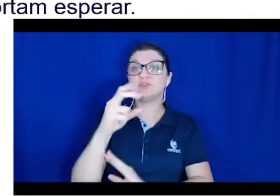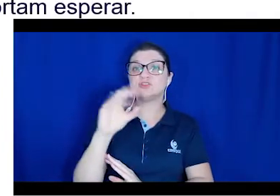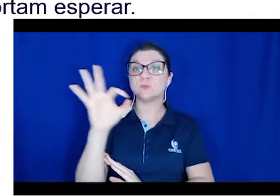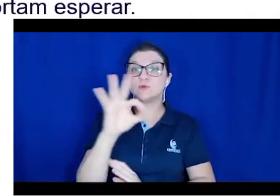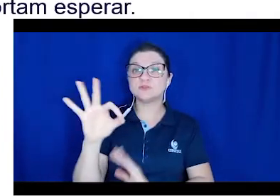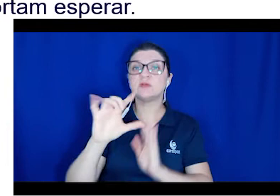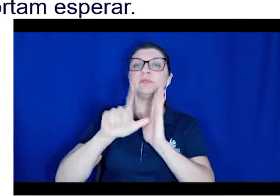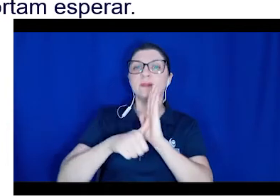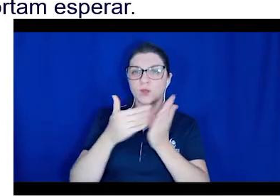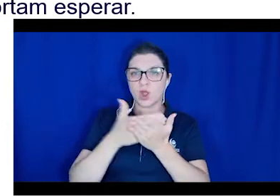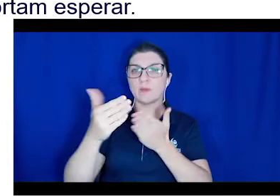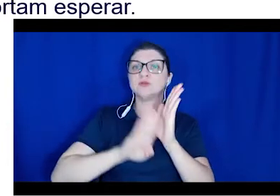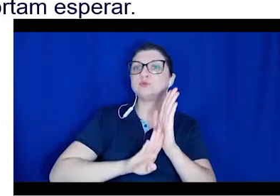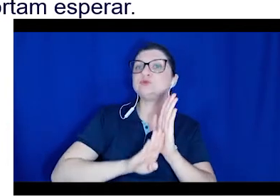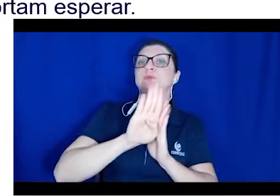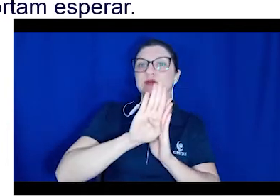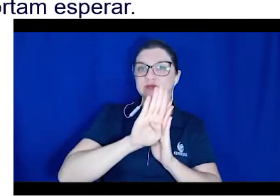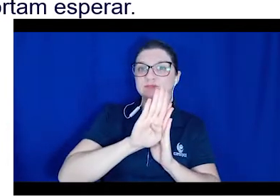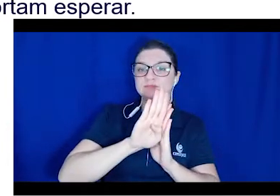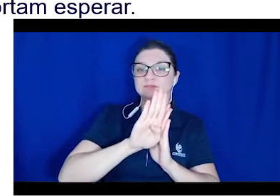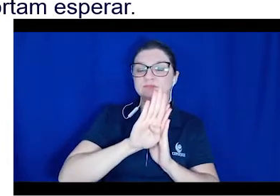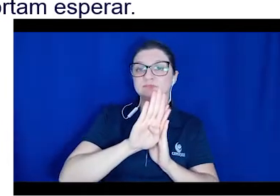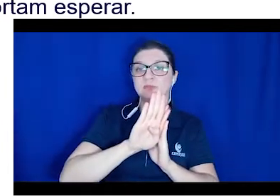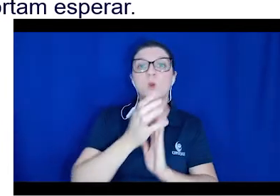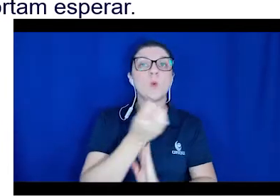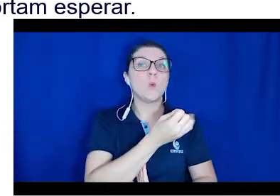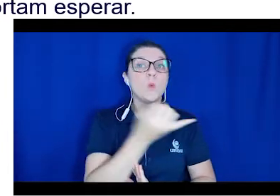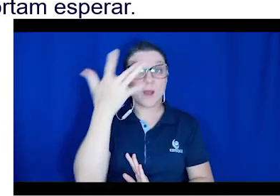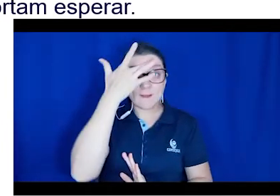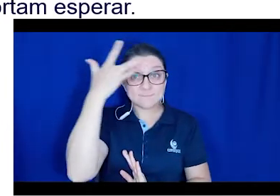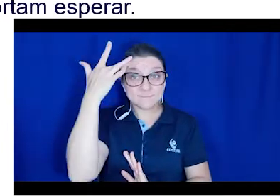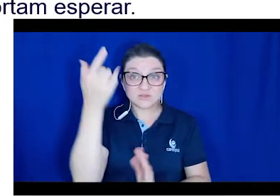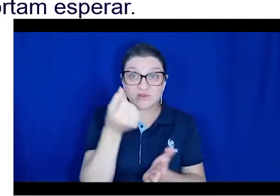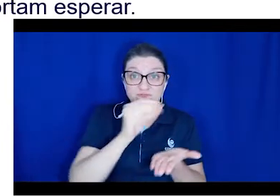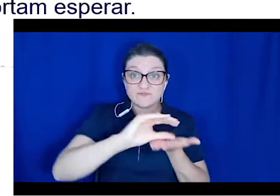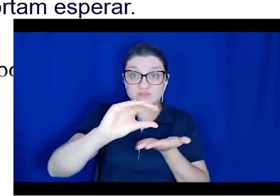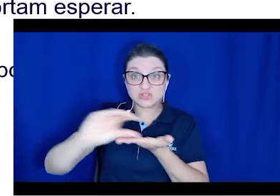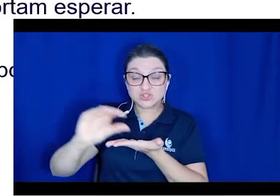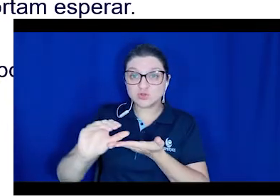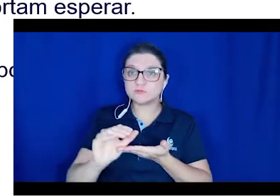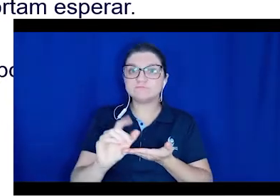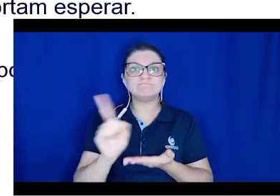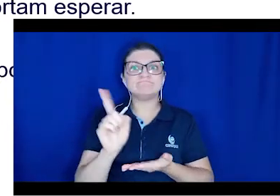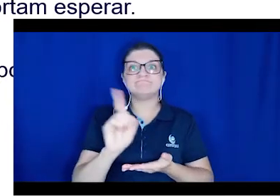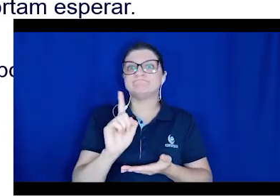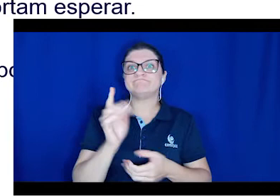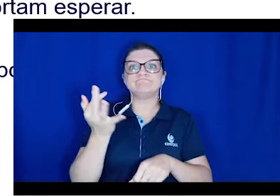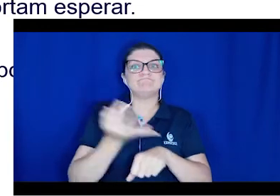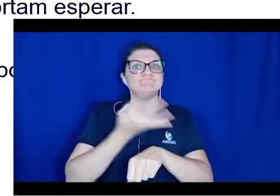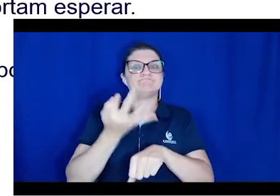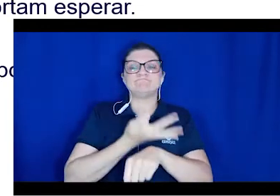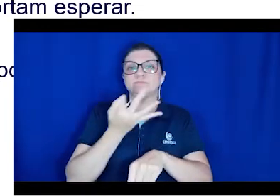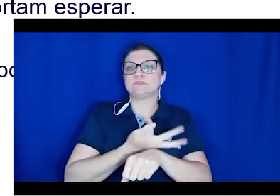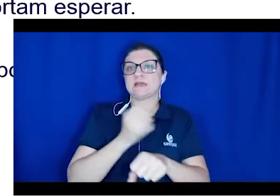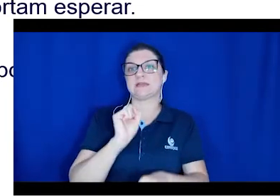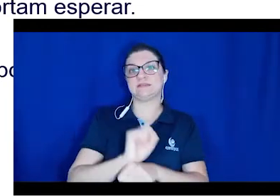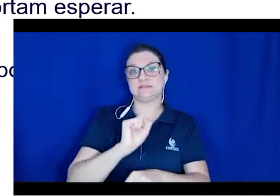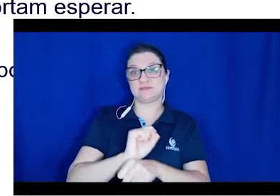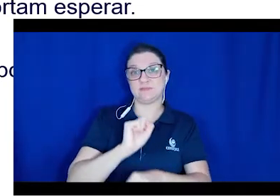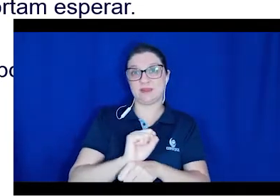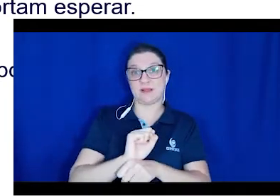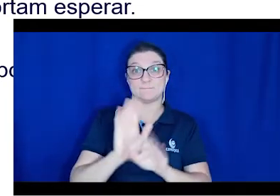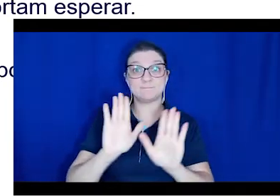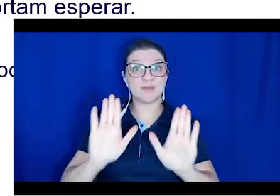subir. E muitos investidores não suportam esperar. E o time existe, então,